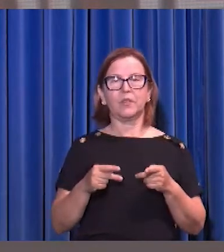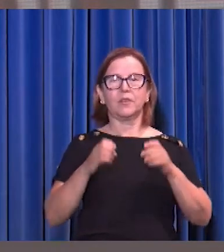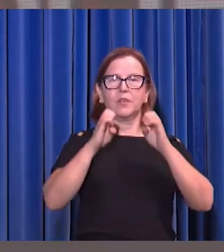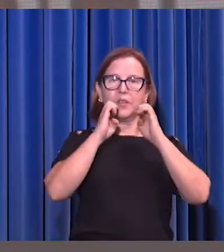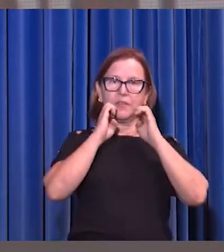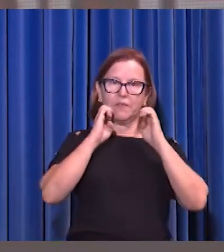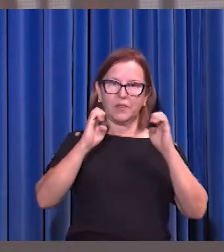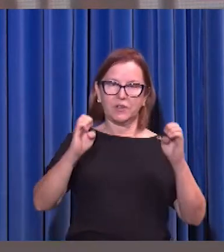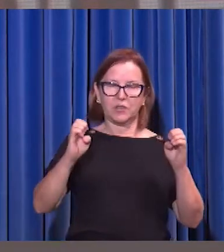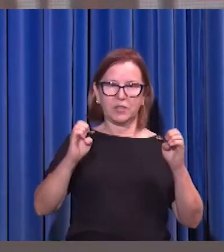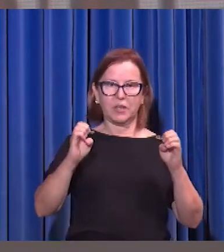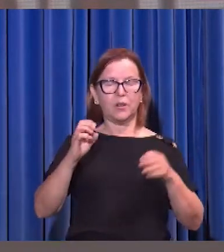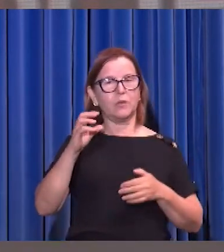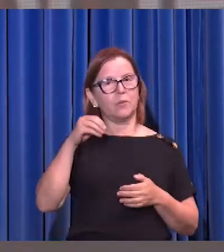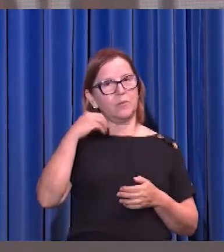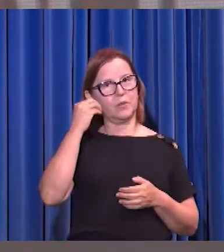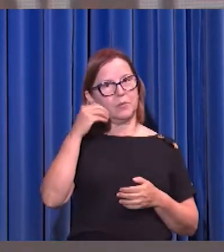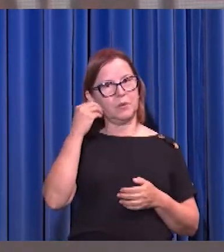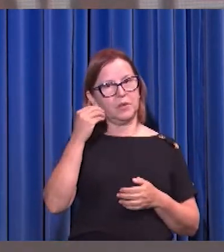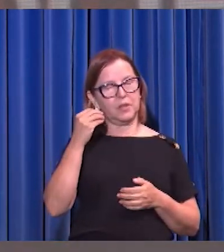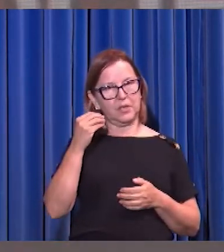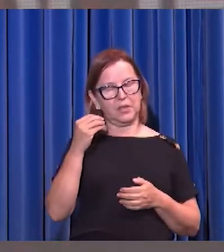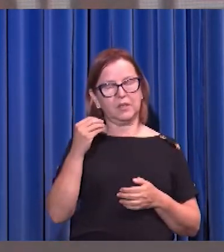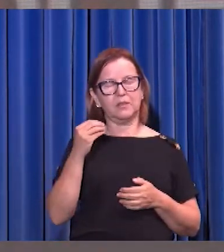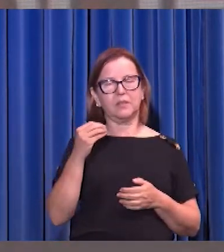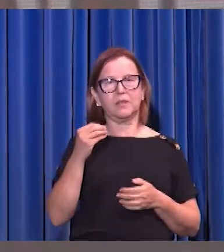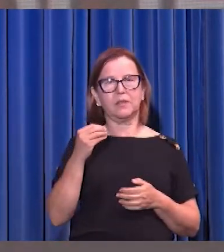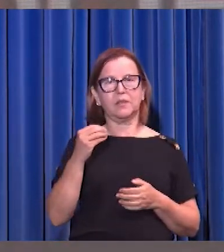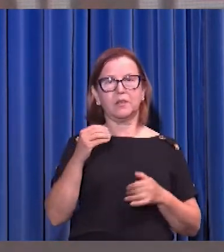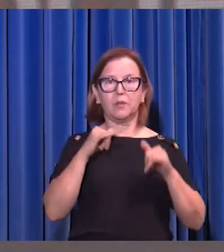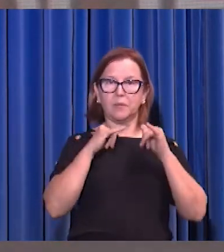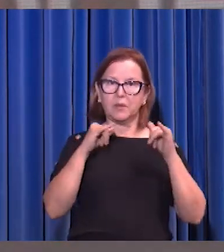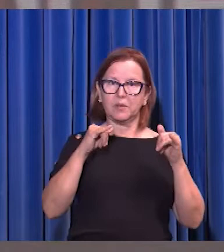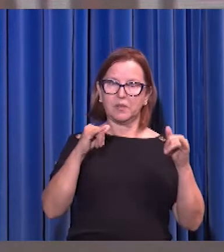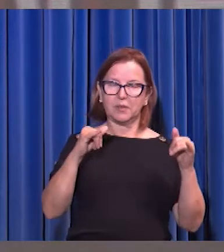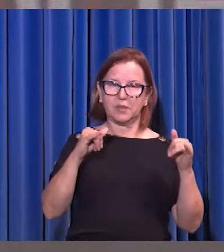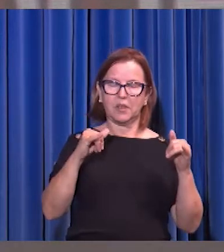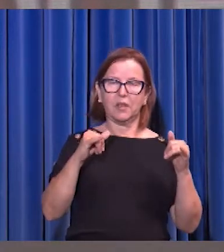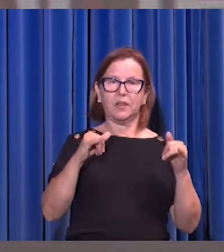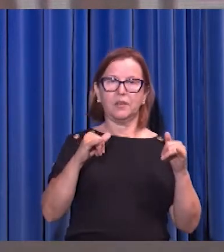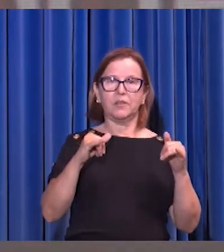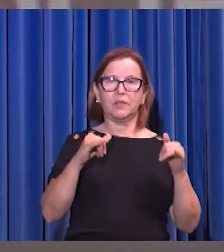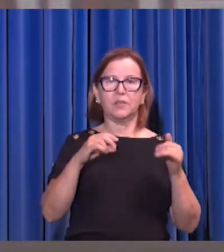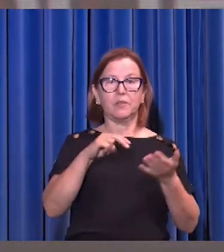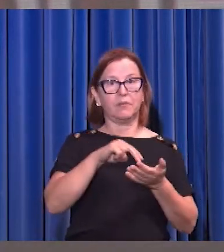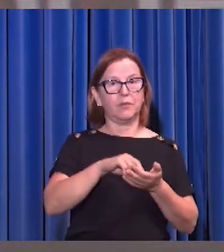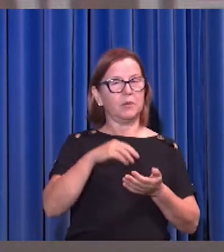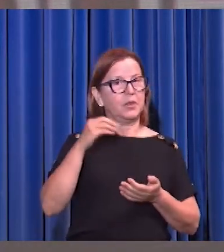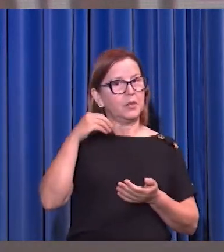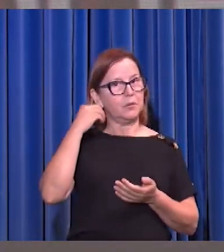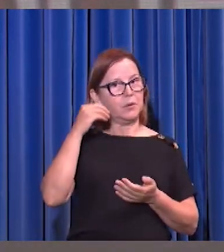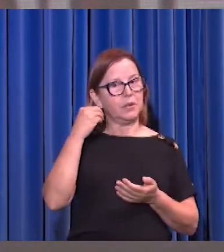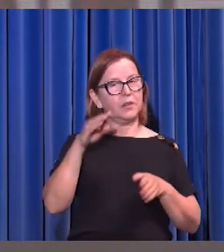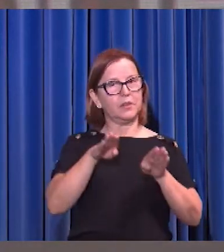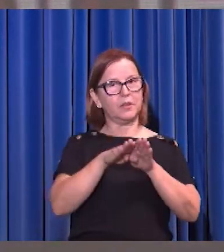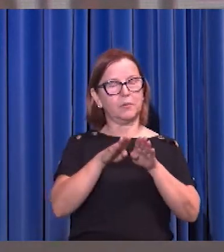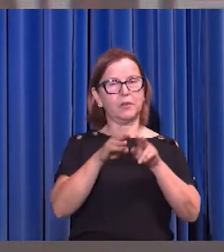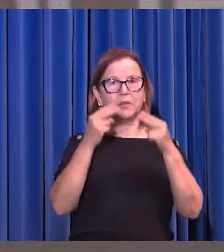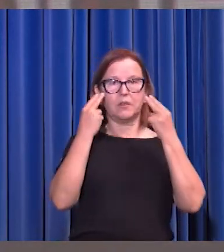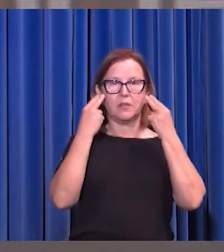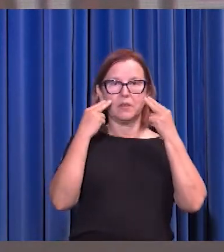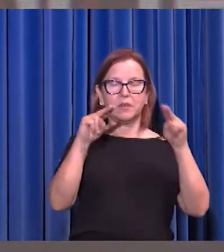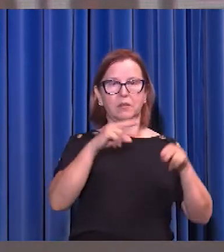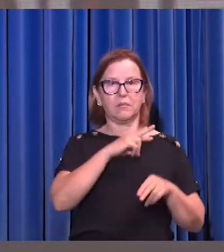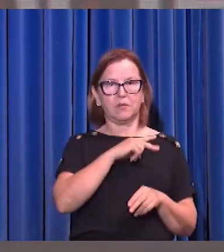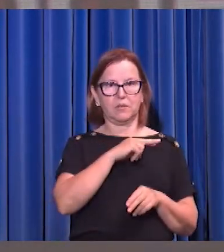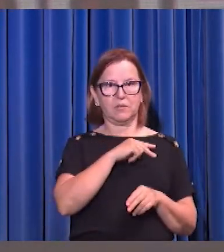é uma experiência, é uma mensagem baseada em experiência e também no testemunho pessoal